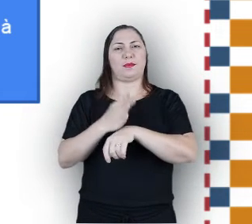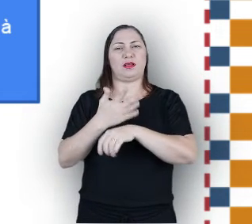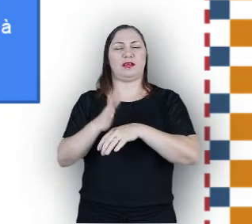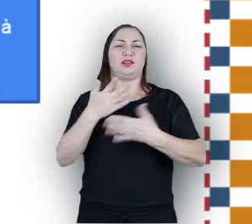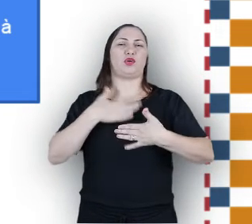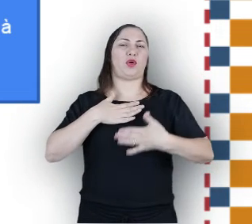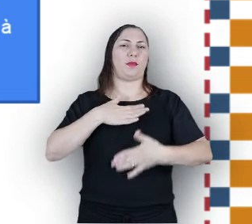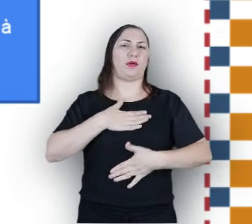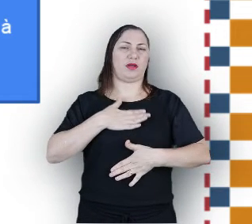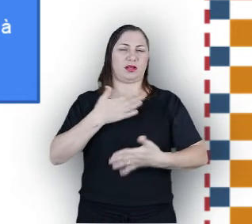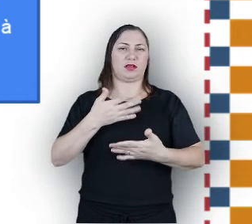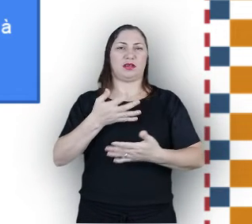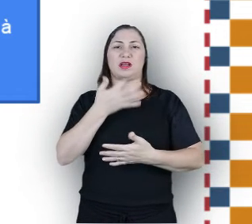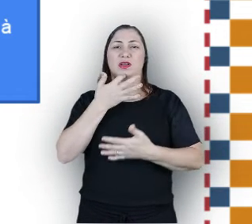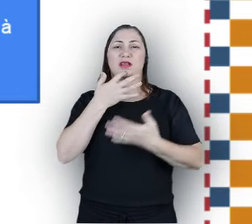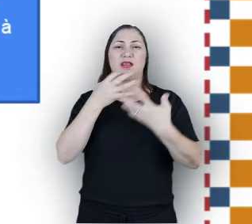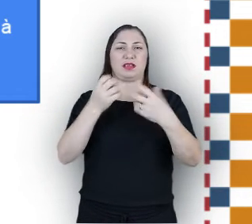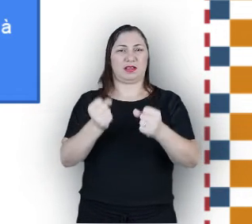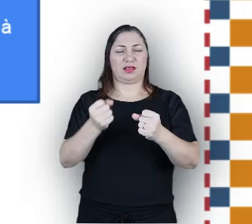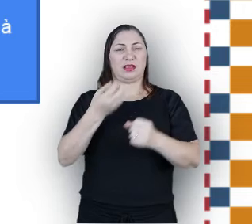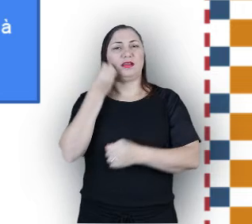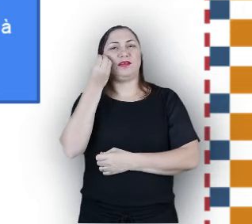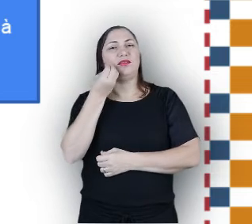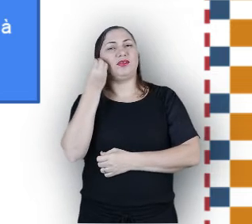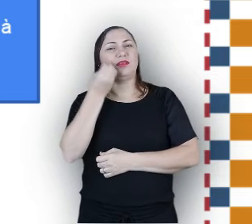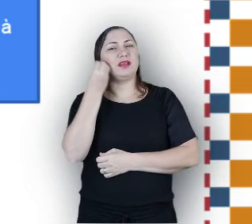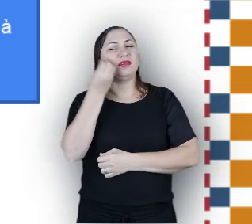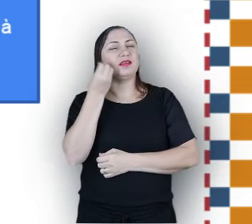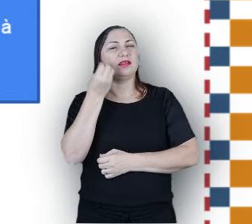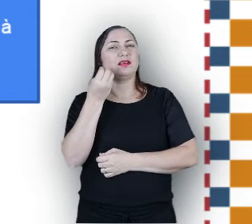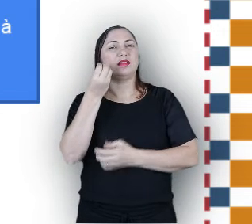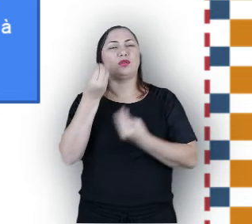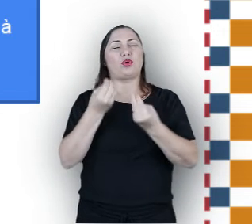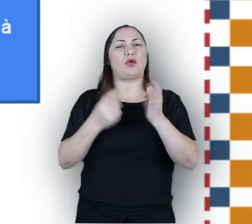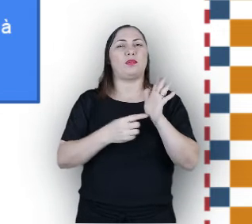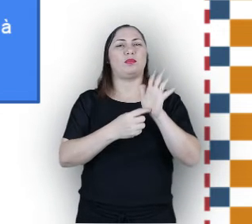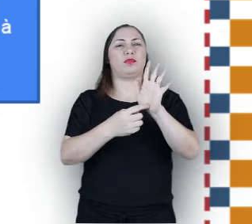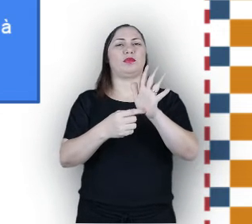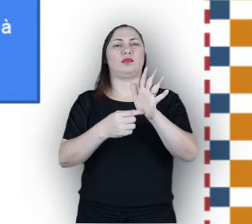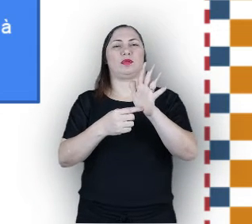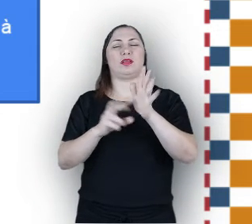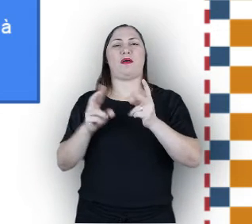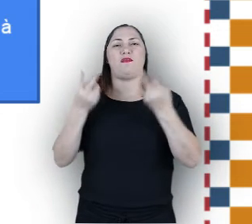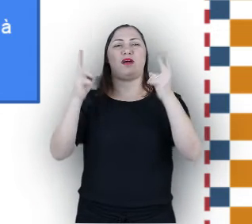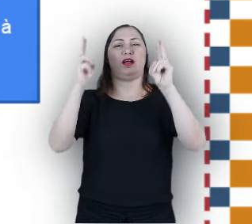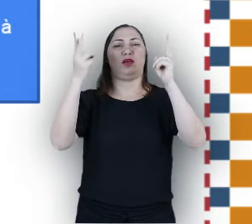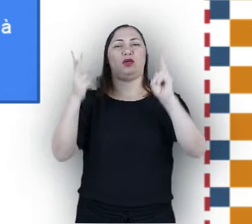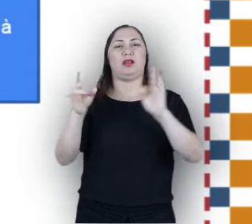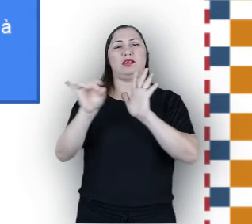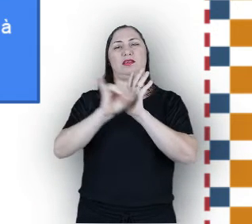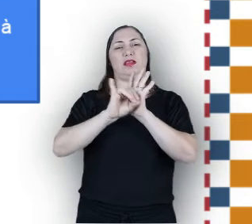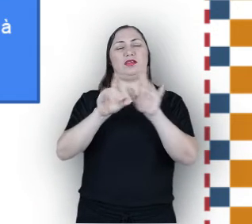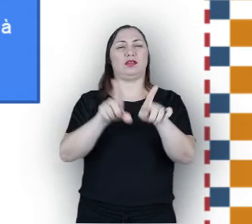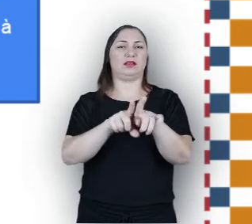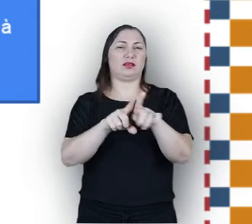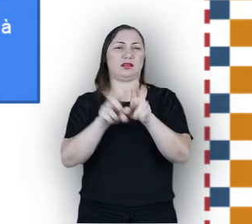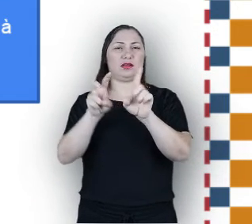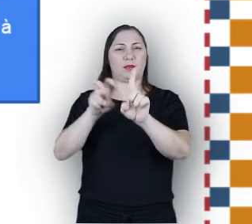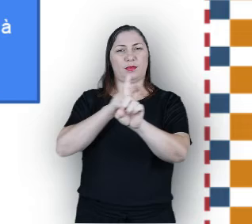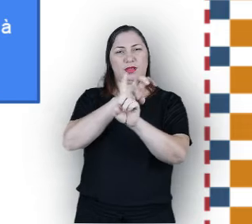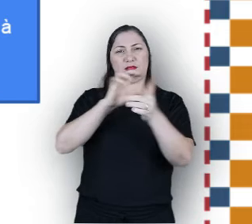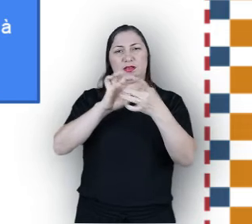Que é para compreender os processos de produção e negociação de sentidos nas práticas corporais, reconhecendo-as